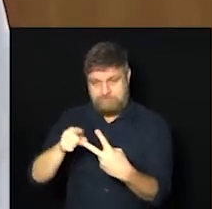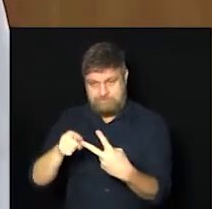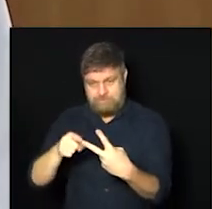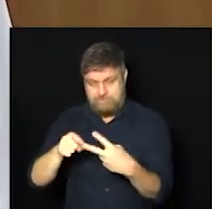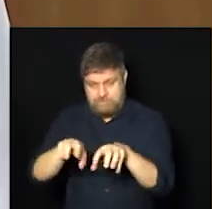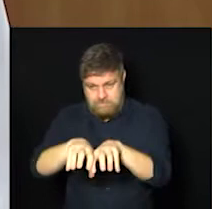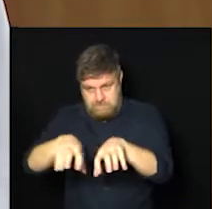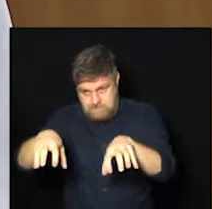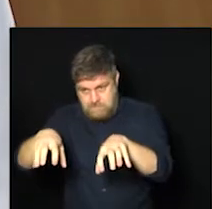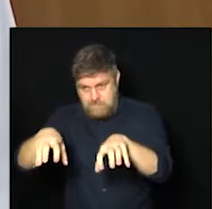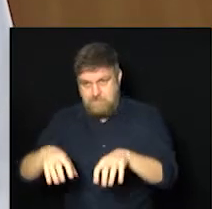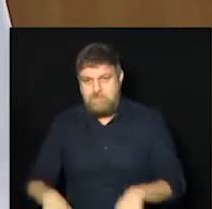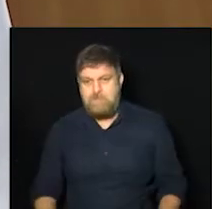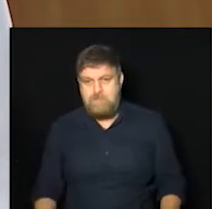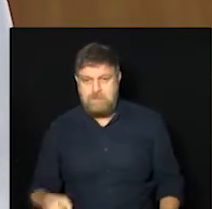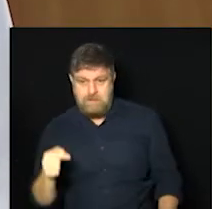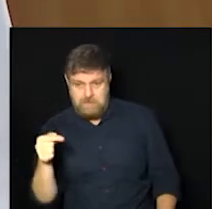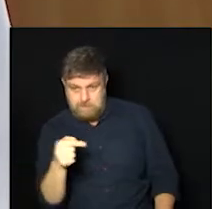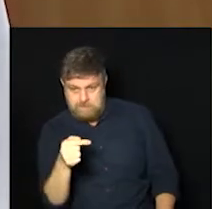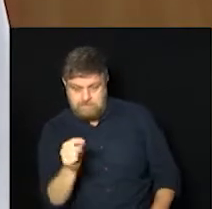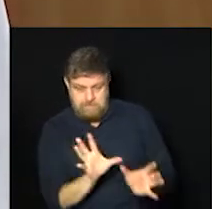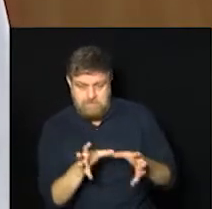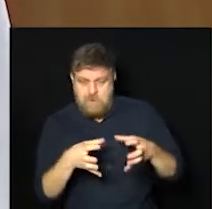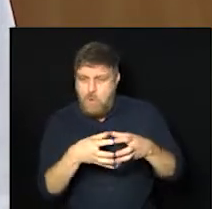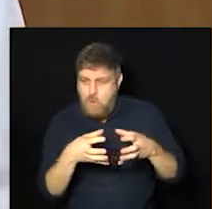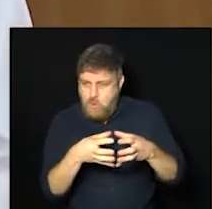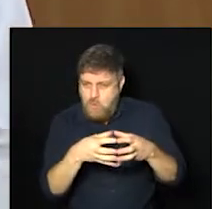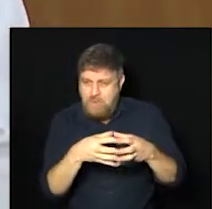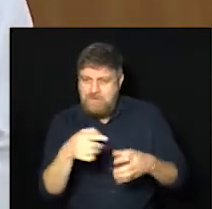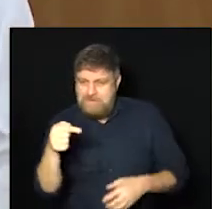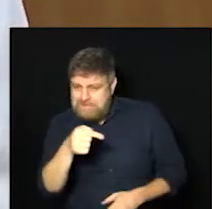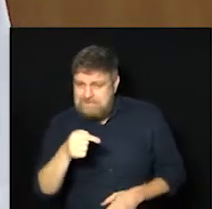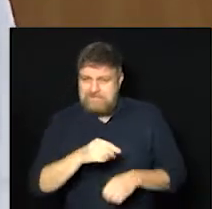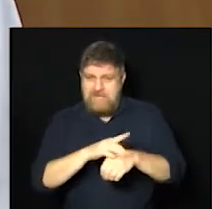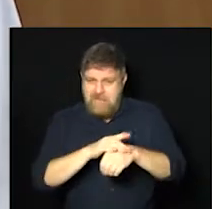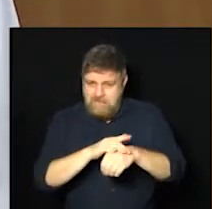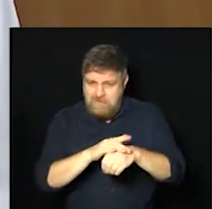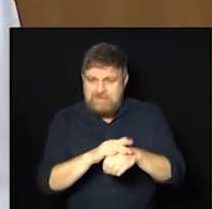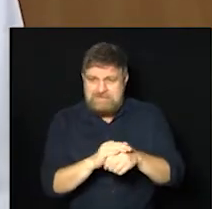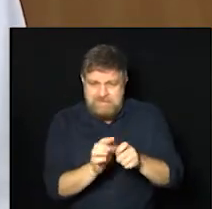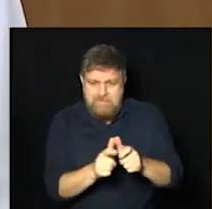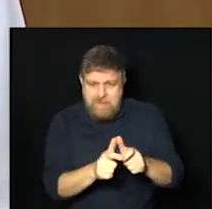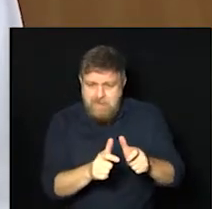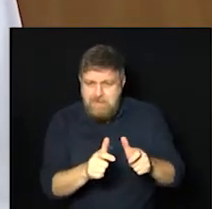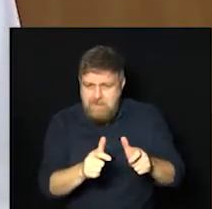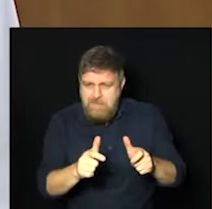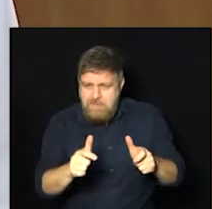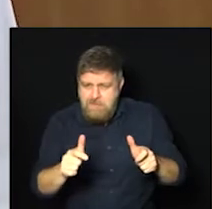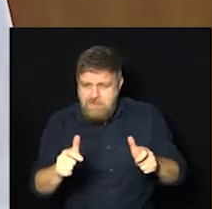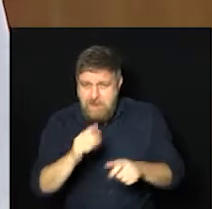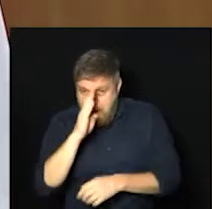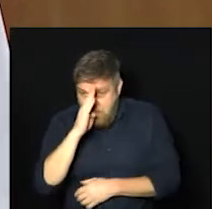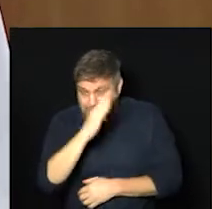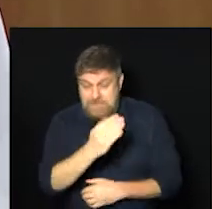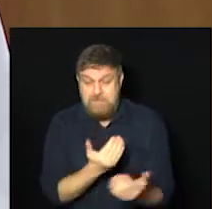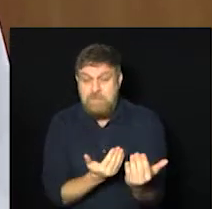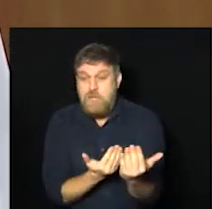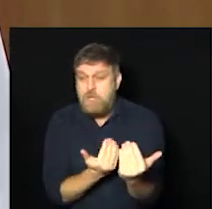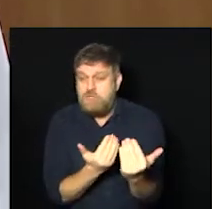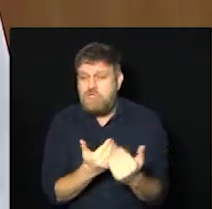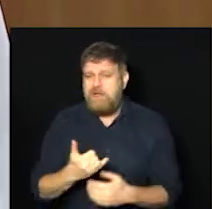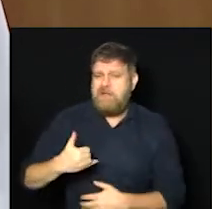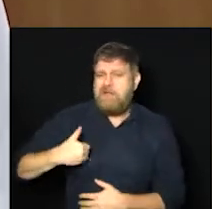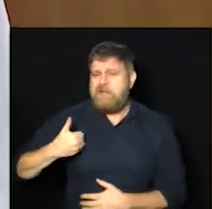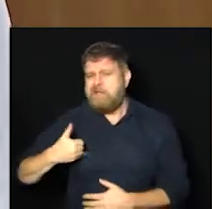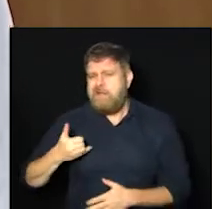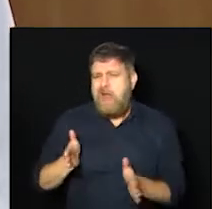não Hodgkin. O linfoma de Hodgkin é uma doença que é mais regular, ela comete principalmente jovens na faixa